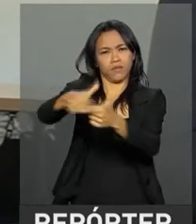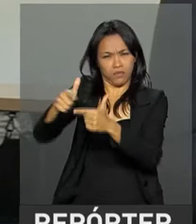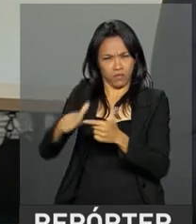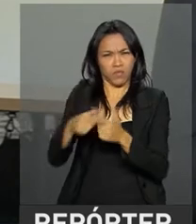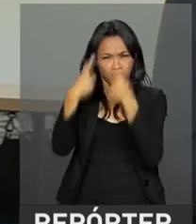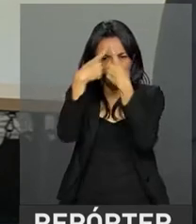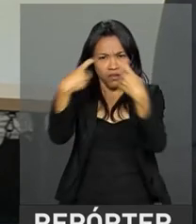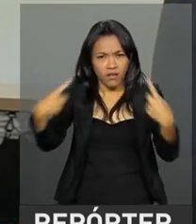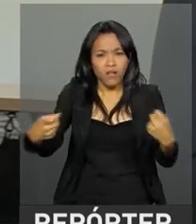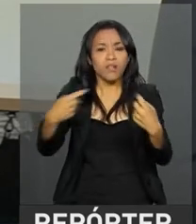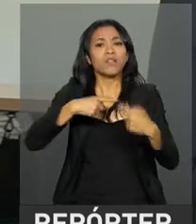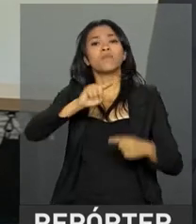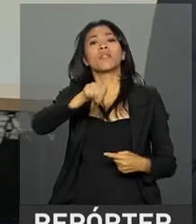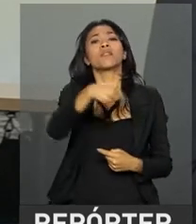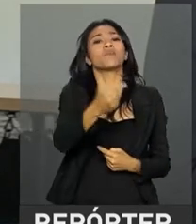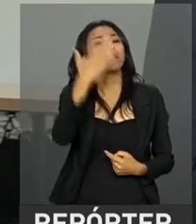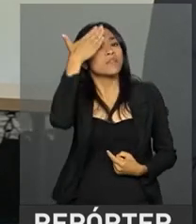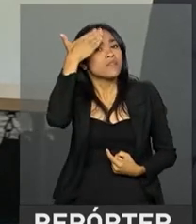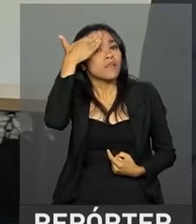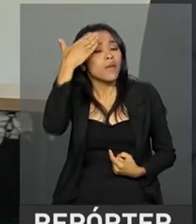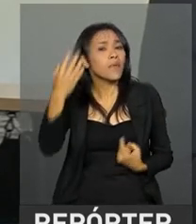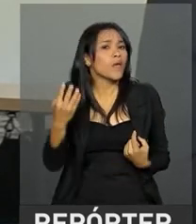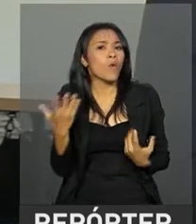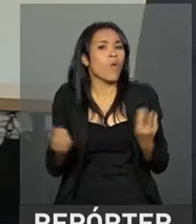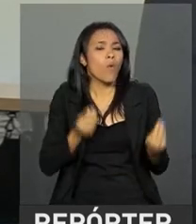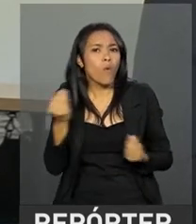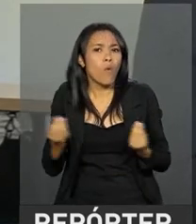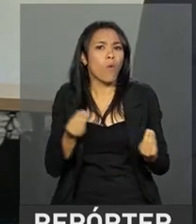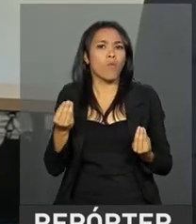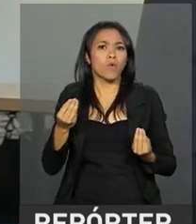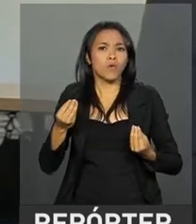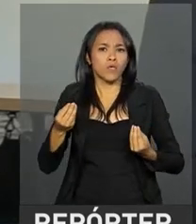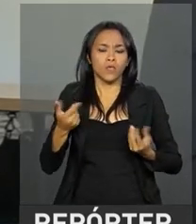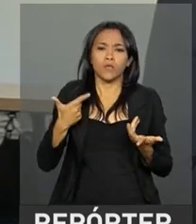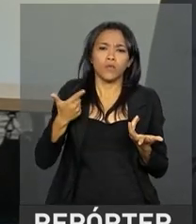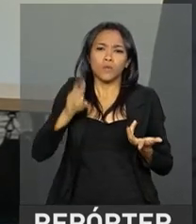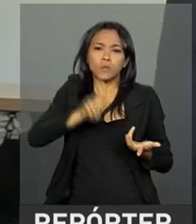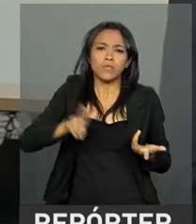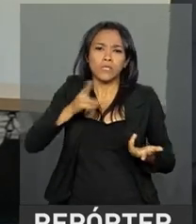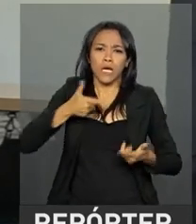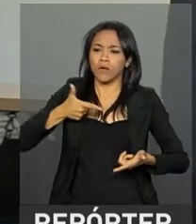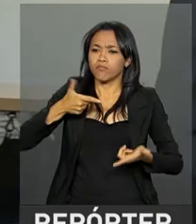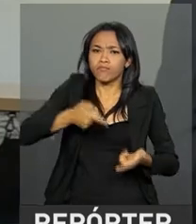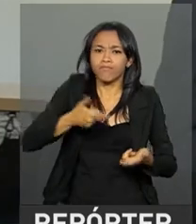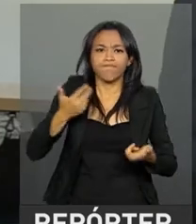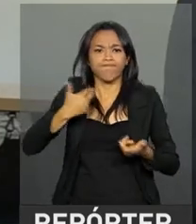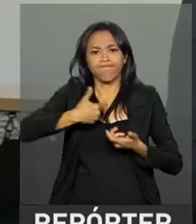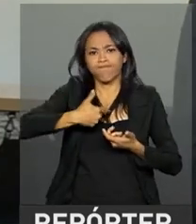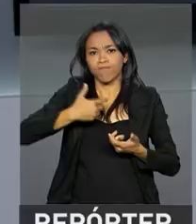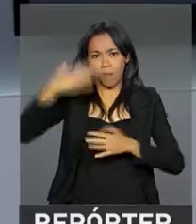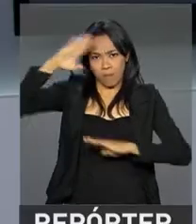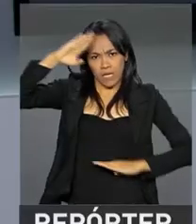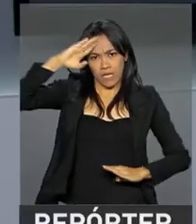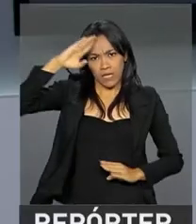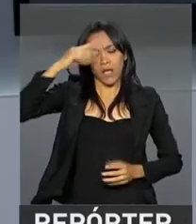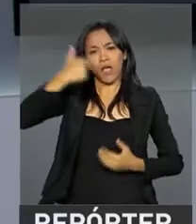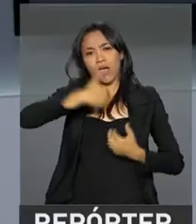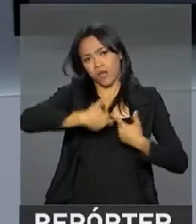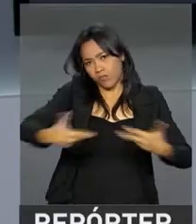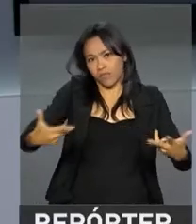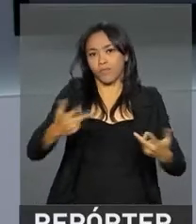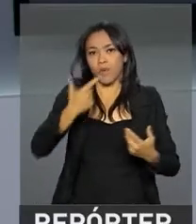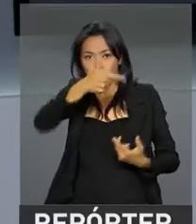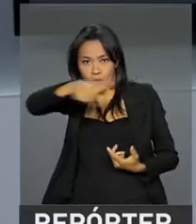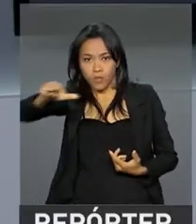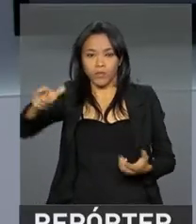podia saber qual é a força militar ou seja necessária para aquele objetivo é um só de a mesma lógica e vamos